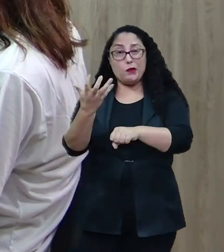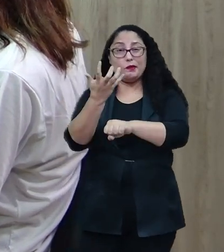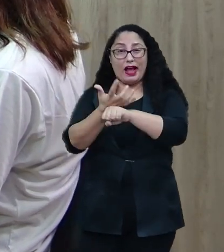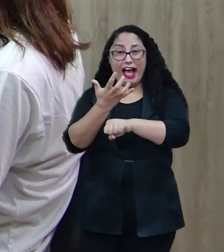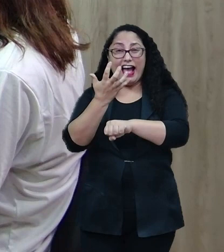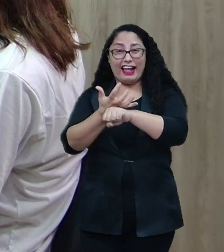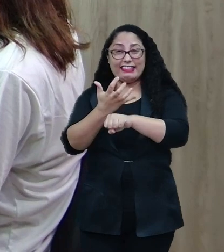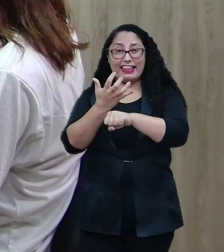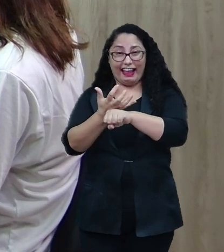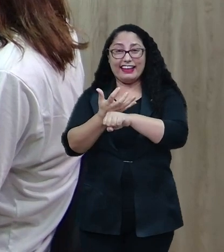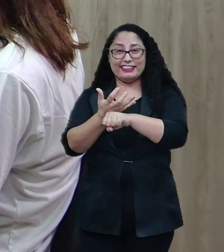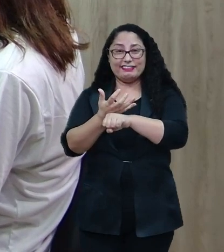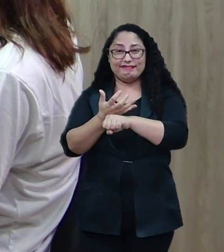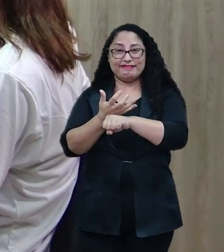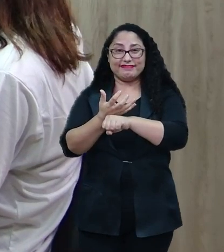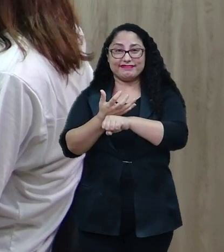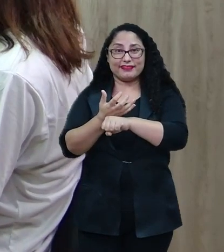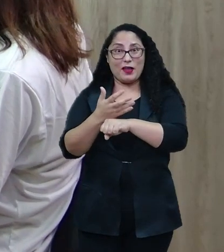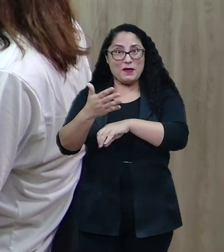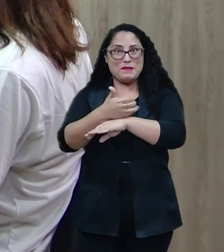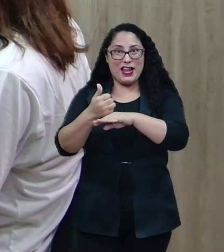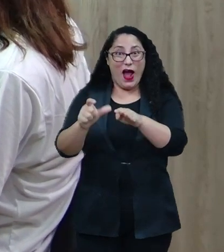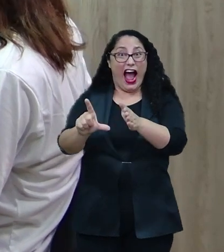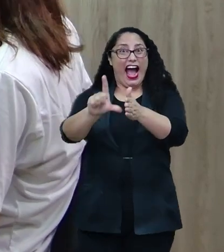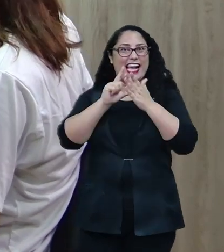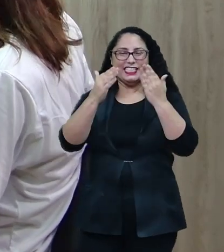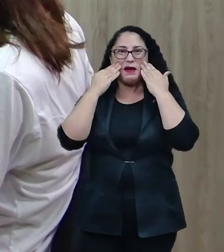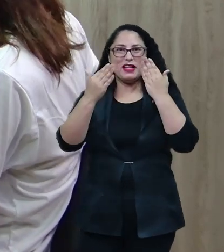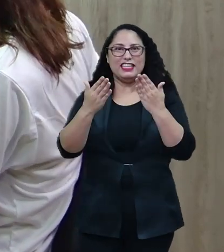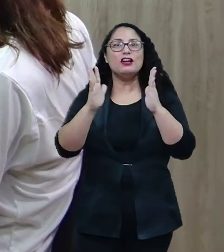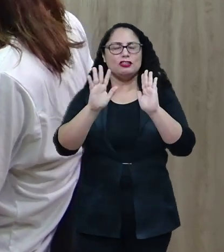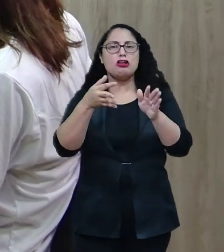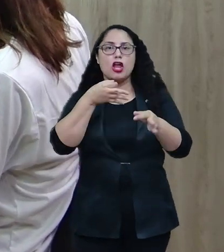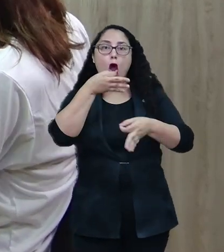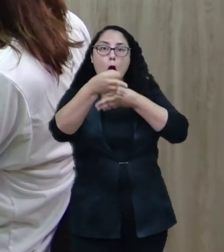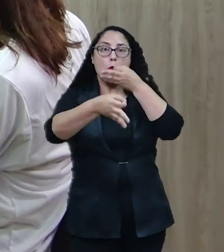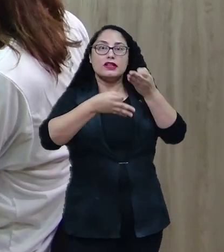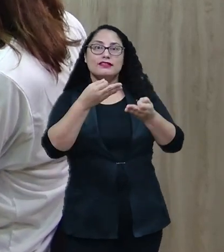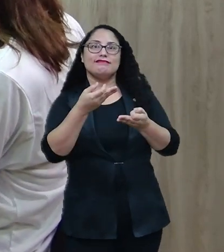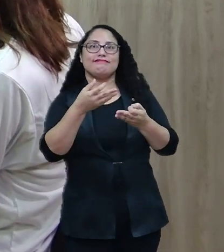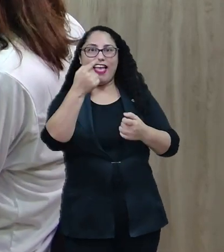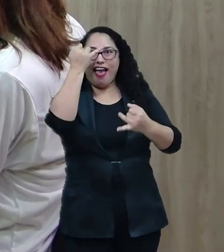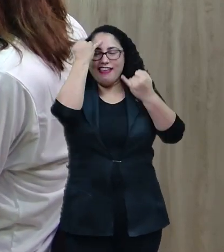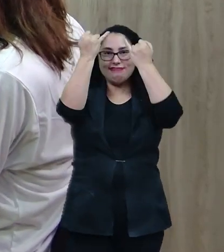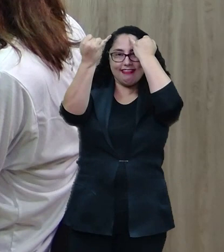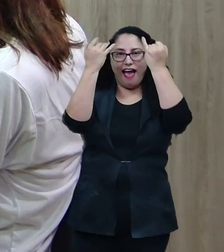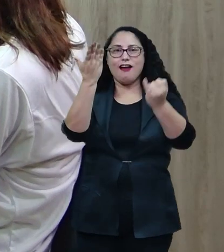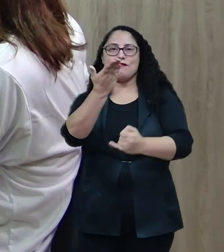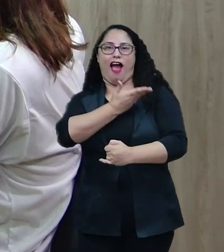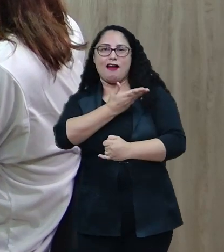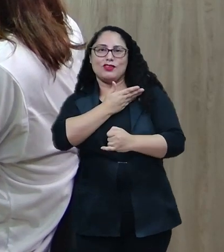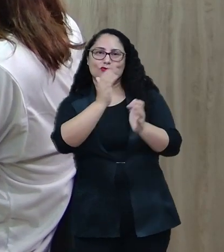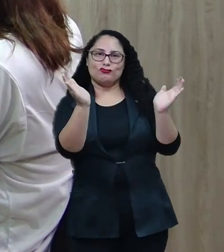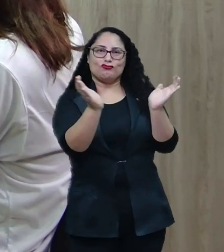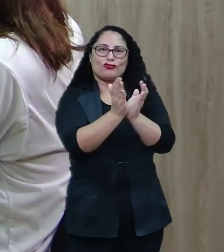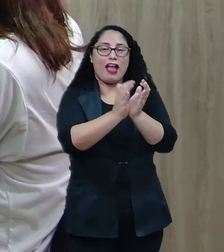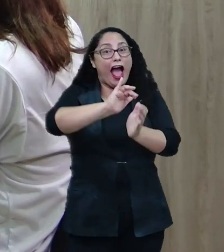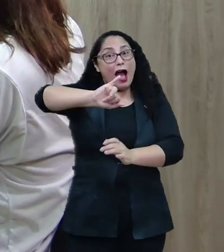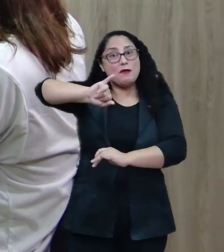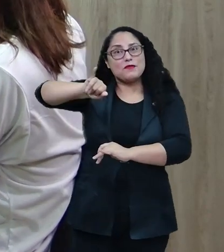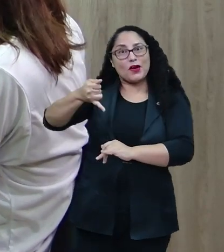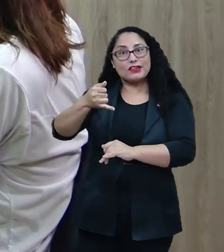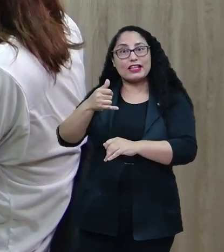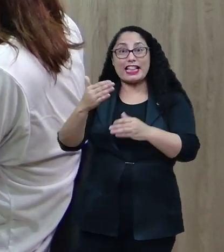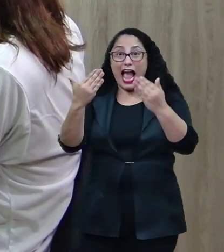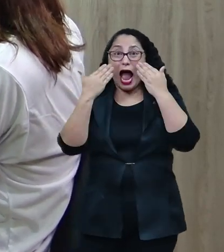disciplinas, ou melhor, antes de apresentar eu já tinha mencionado essa ideia para os colegas do grupo, e a gente aproveitou para,